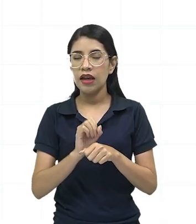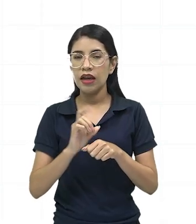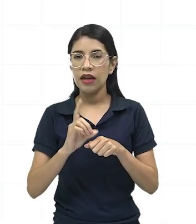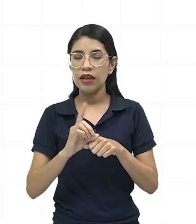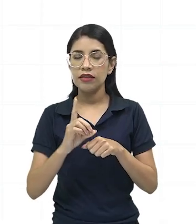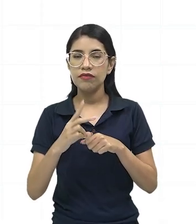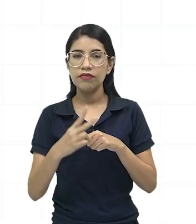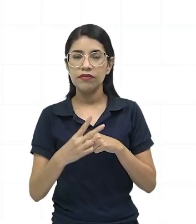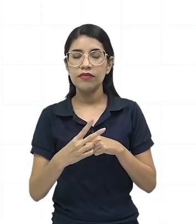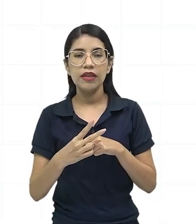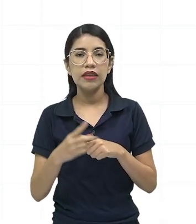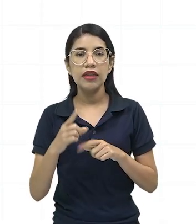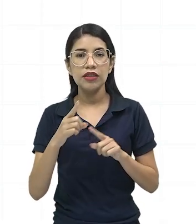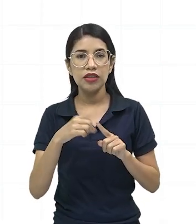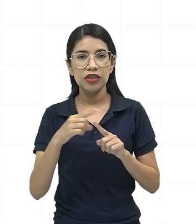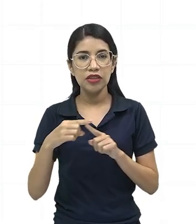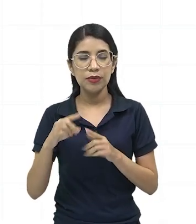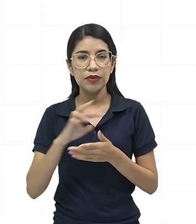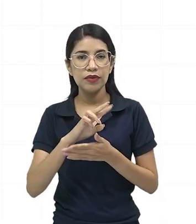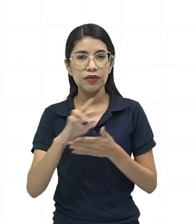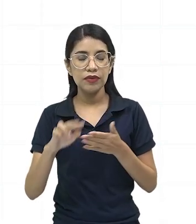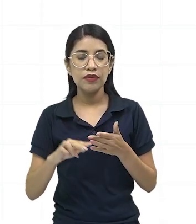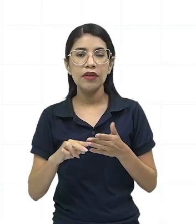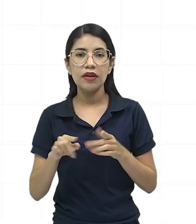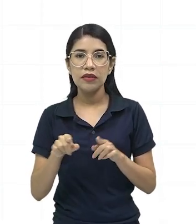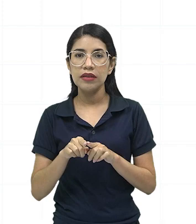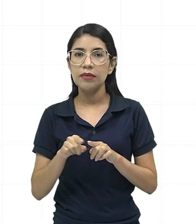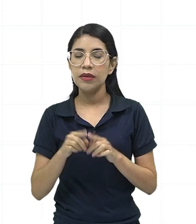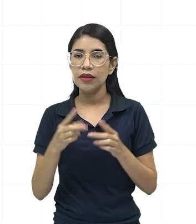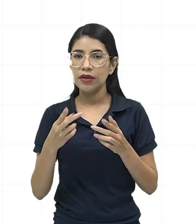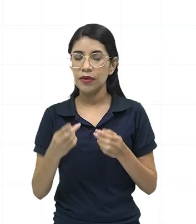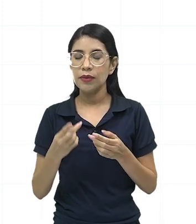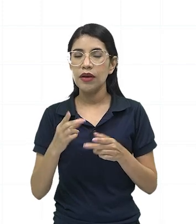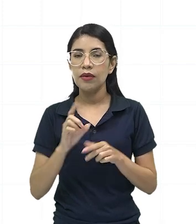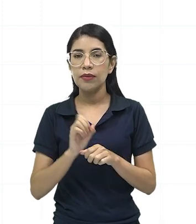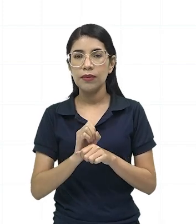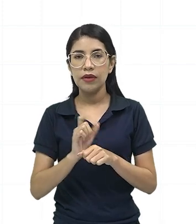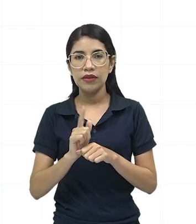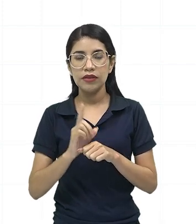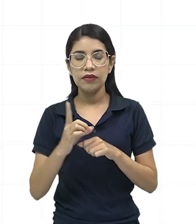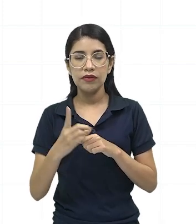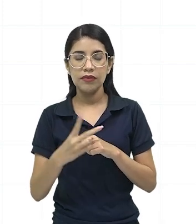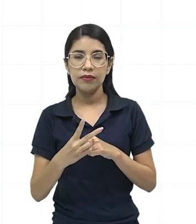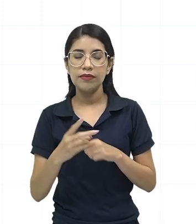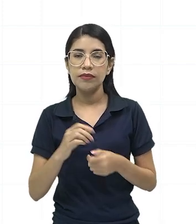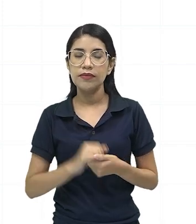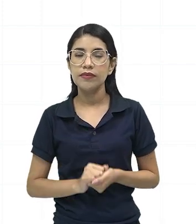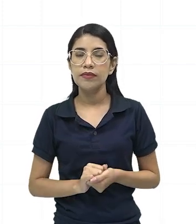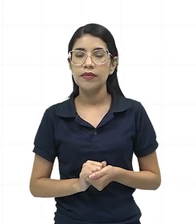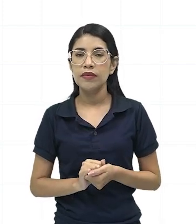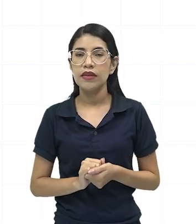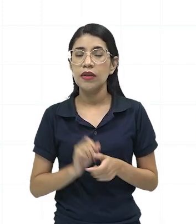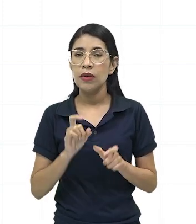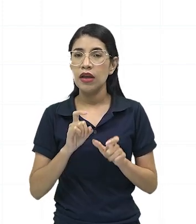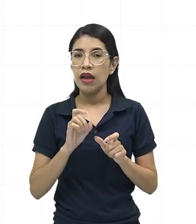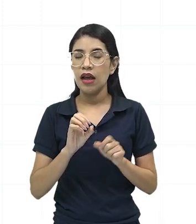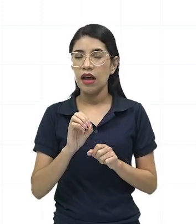elas possuem vários tipos, como os advérbios. Lembrando, conjunção